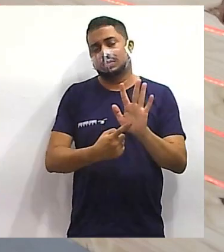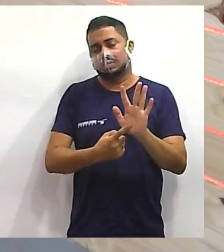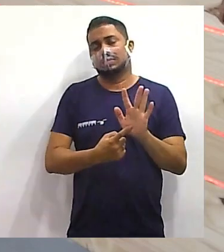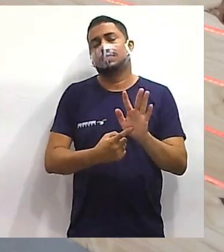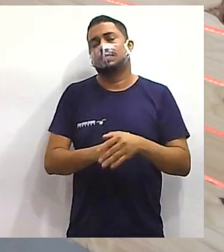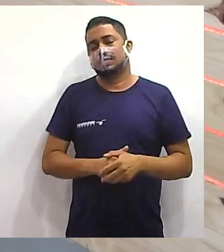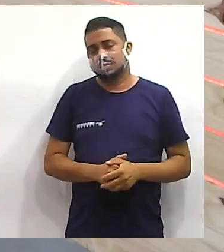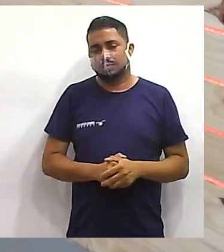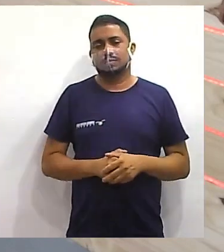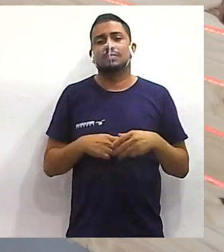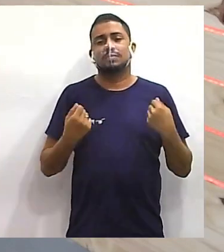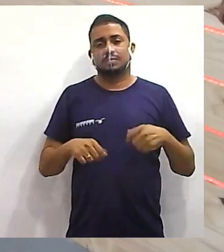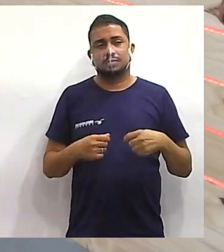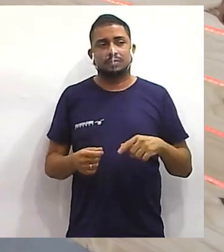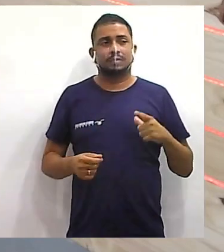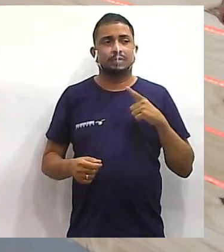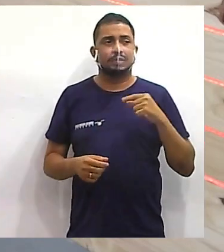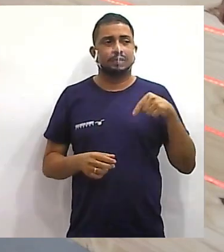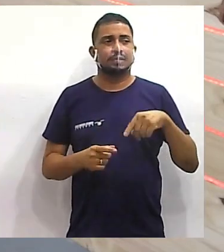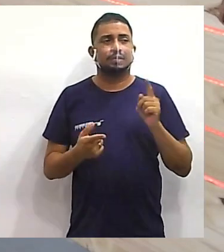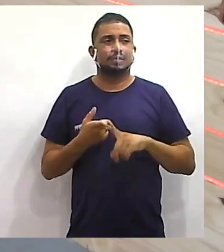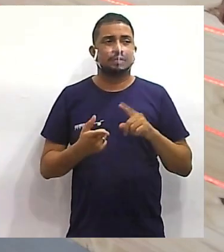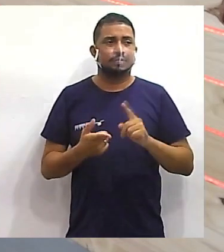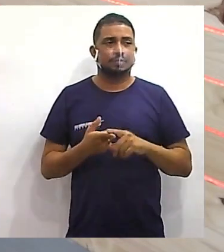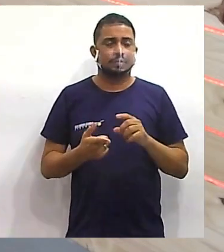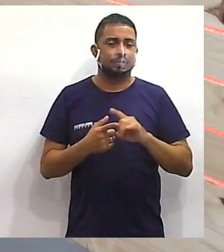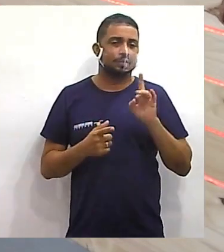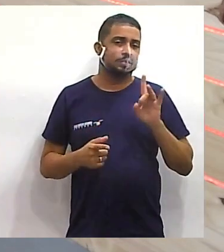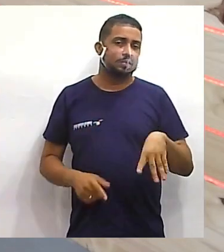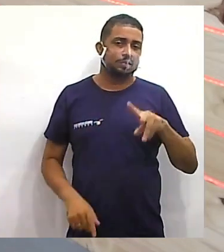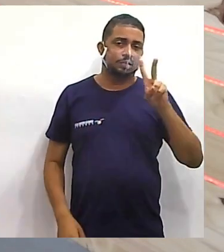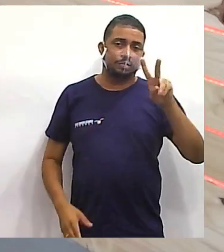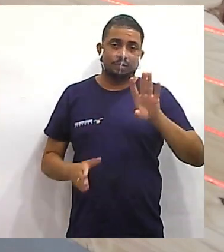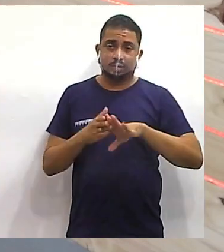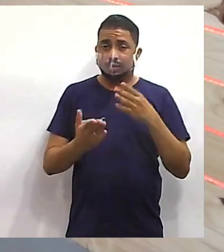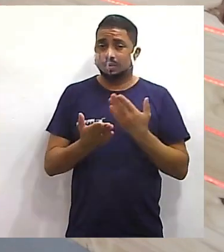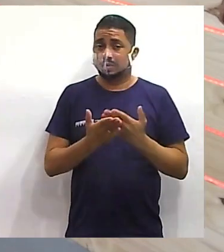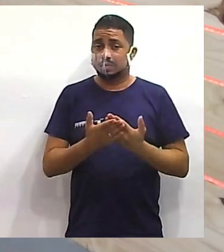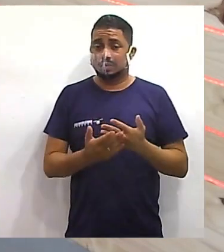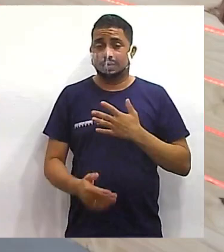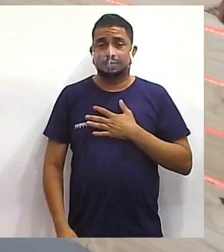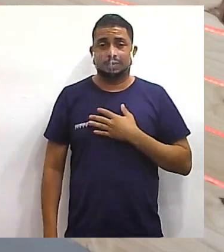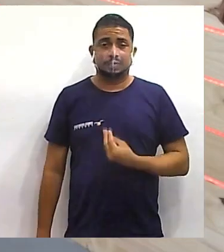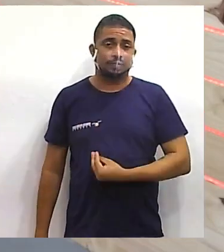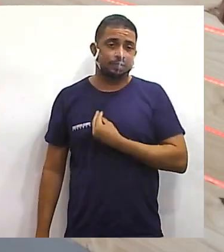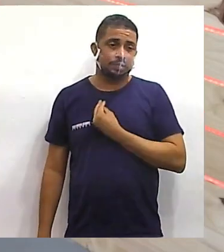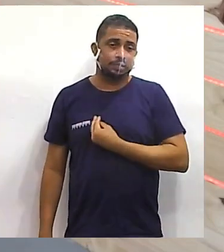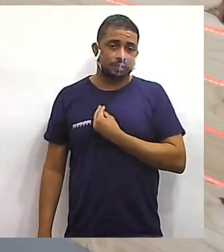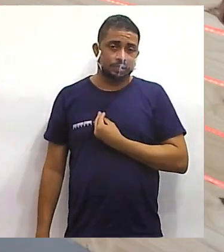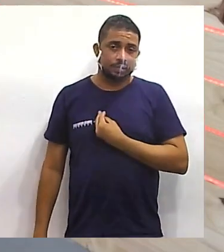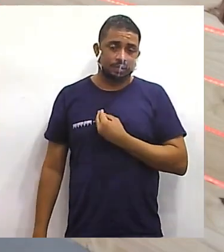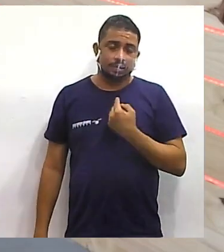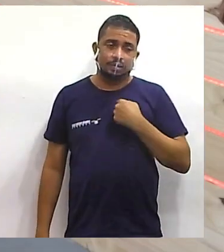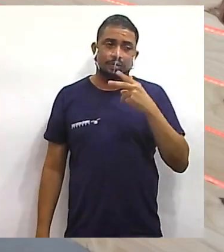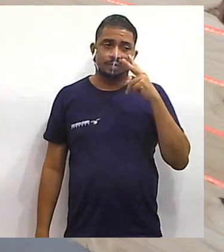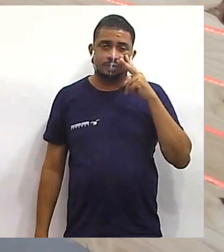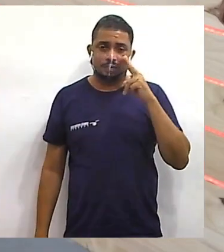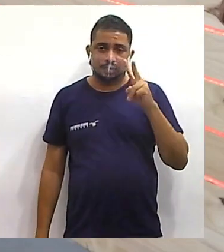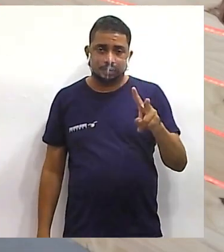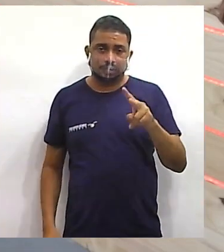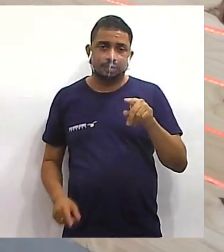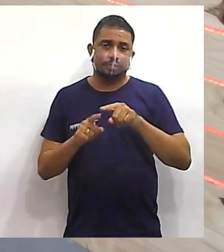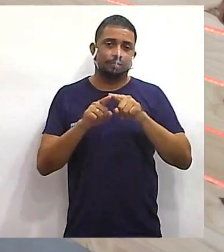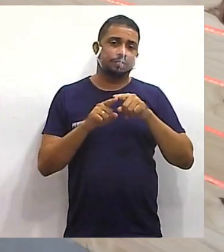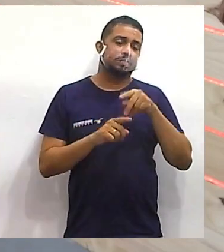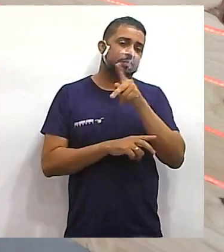Ele deveria estar aqui também, só em 2 escolas na minha vida que eu vi isso. O